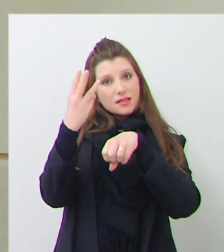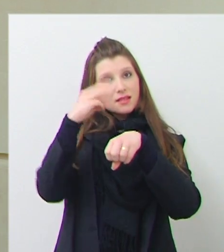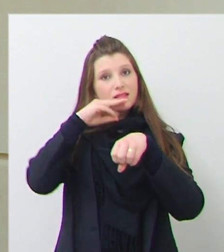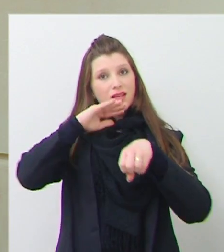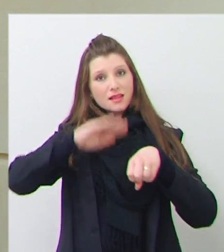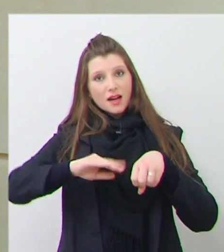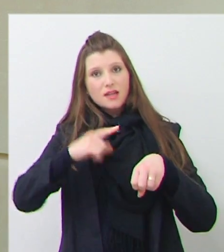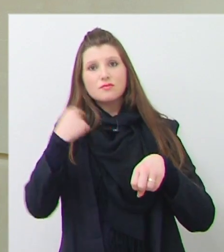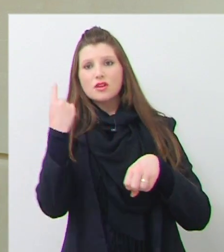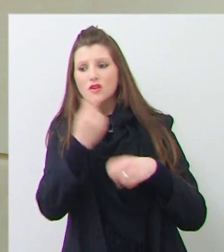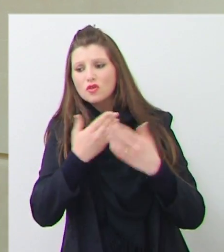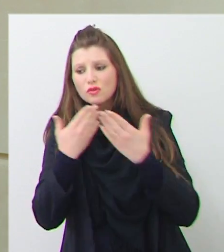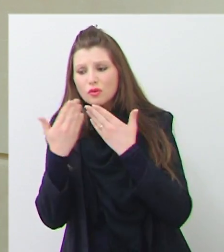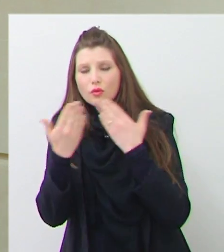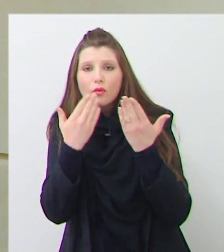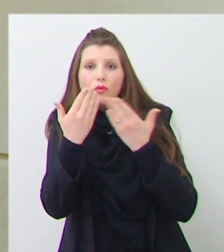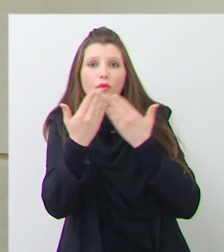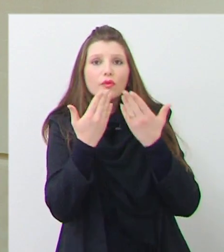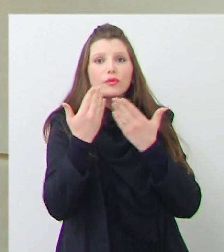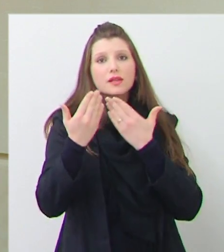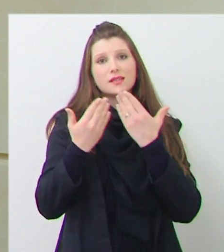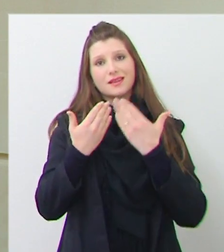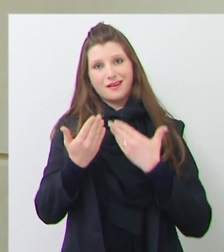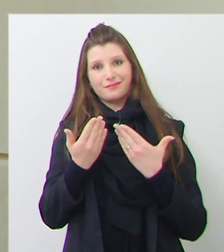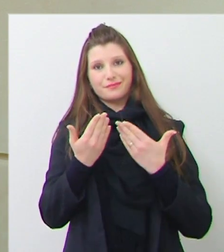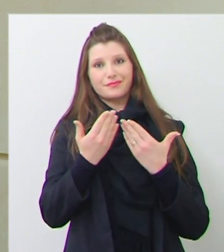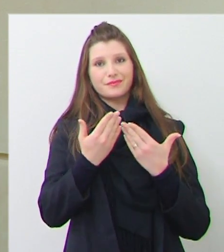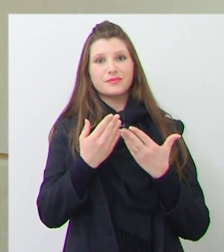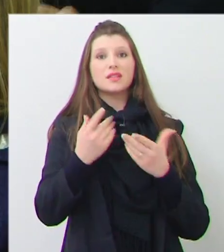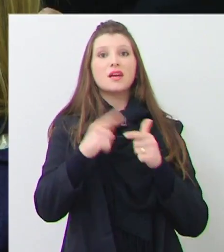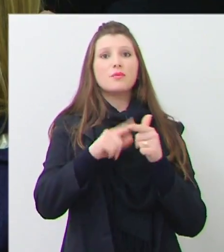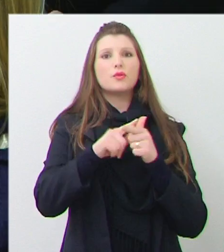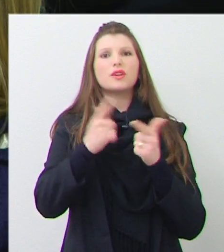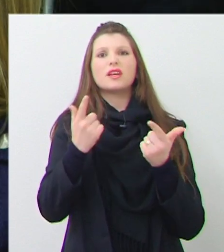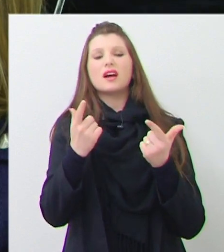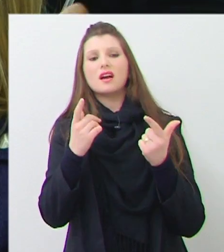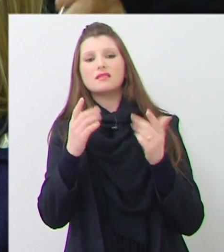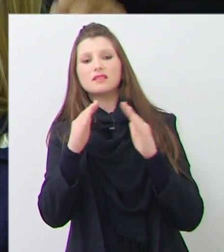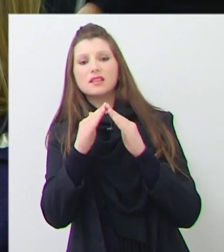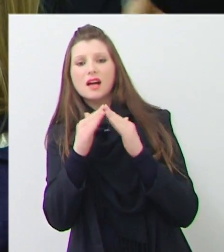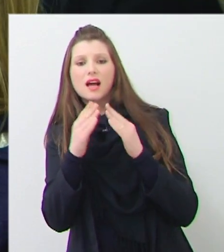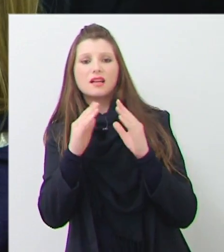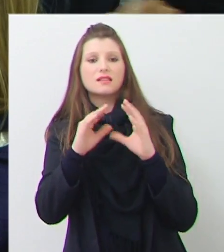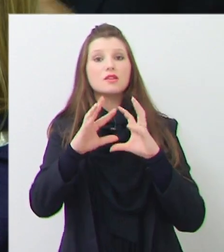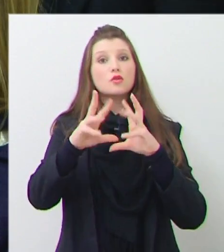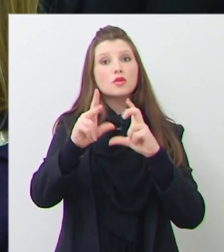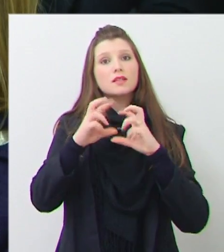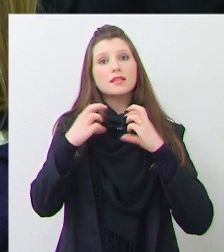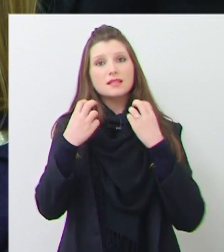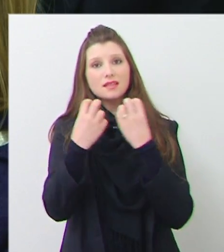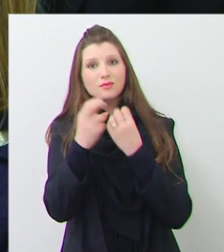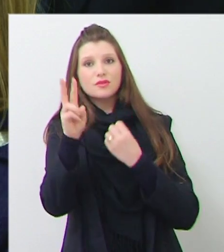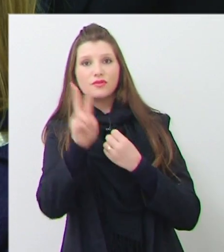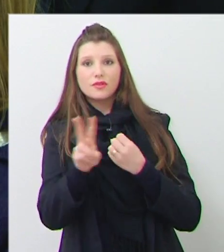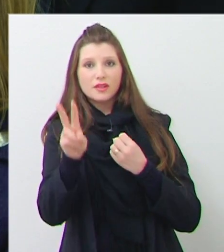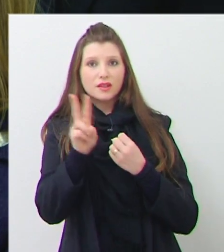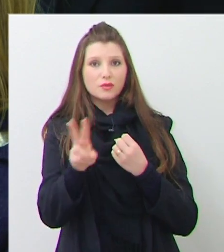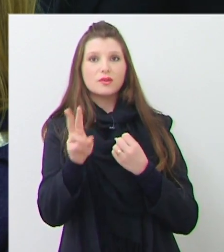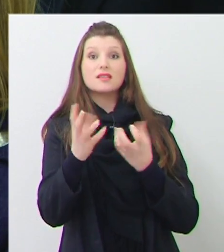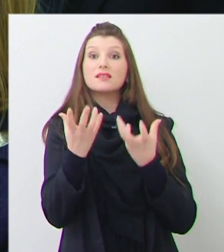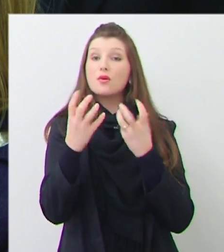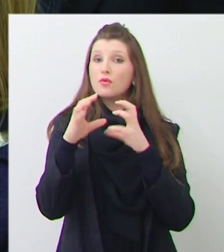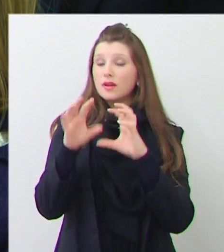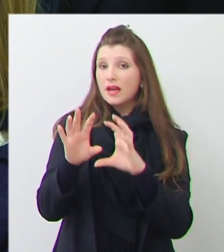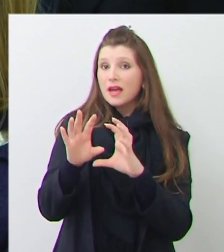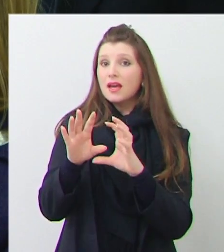amplamente esse assunto. E se for do entendimento de que essa casa e todas as câmaras de vereadores repudiam essa situação,